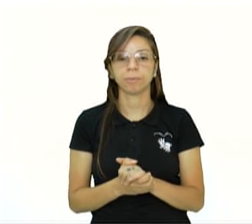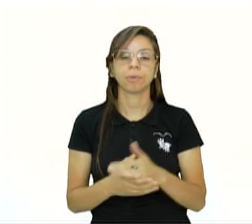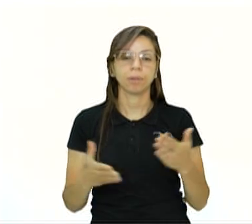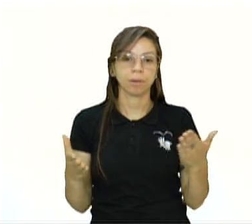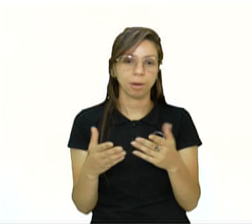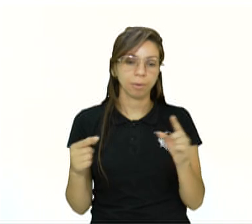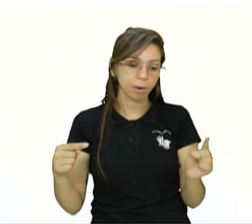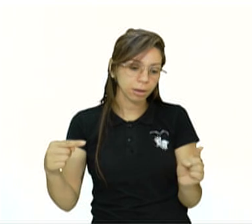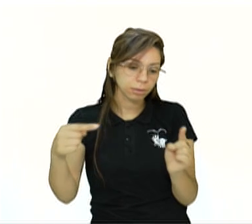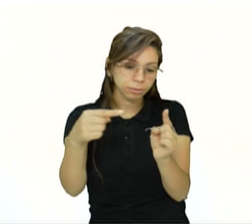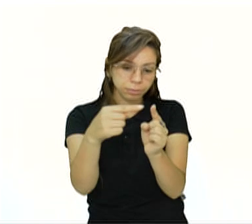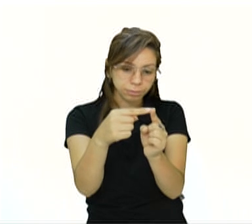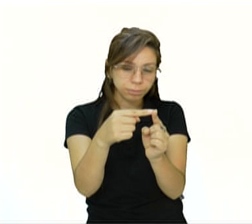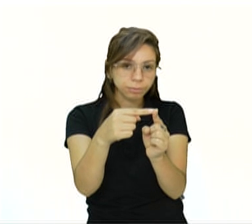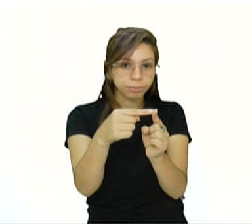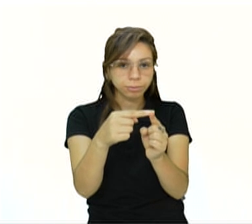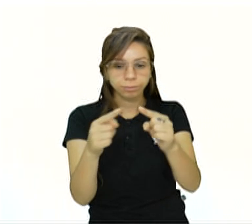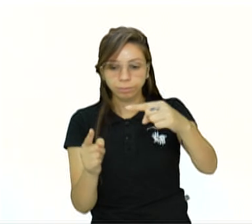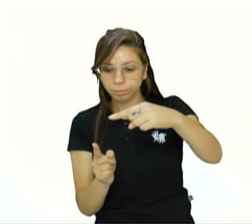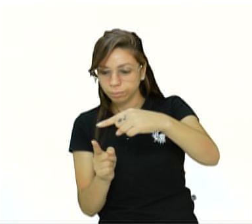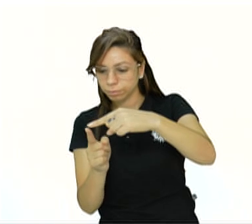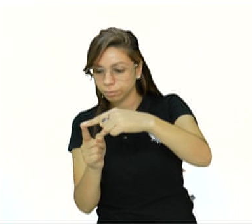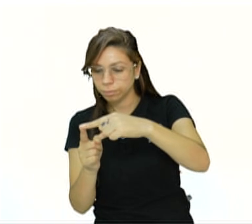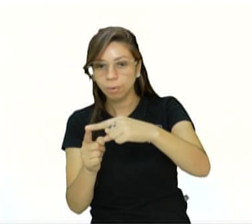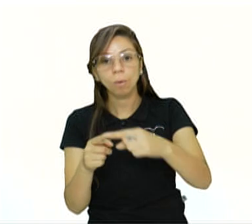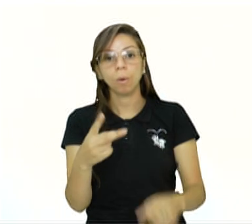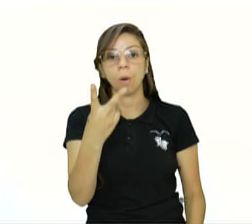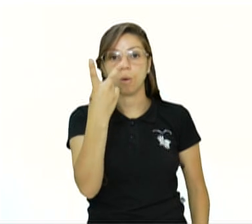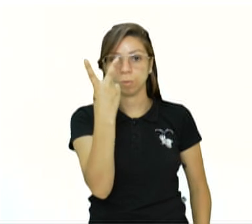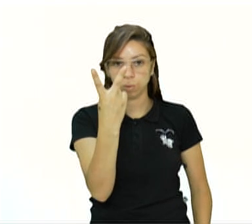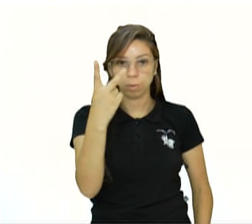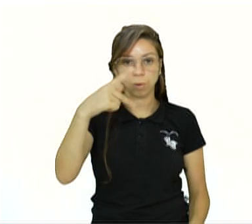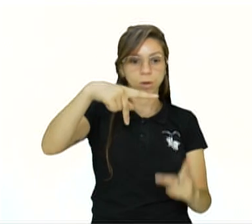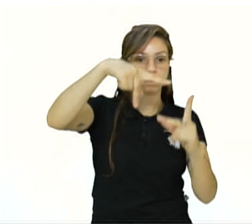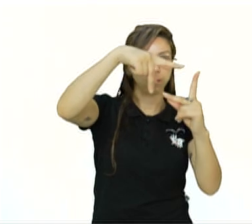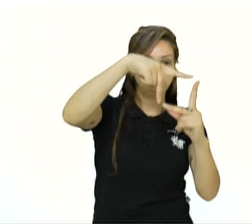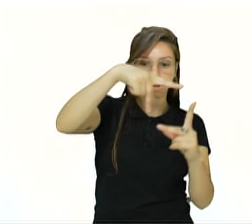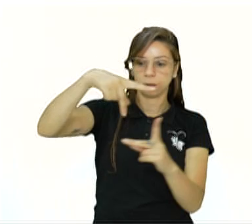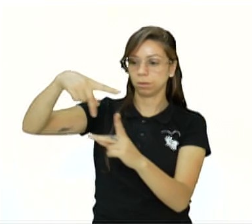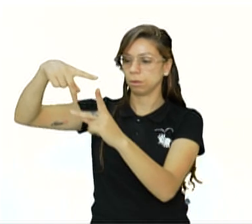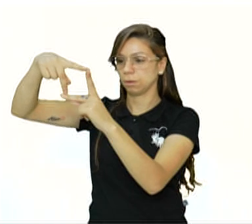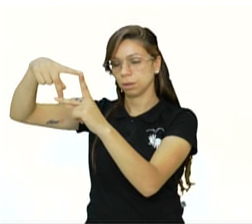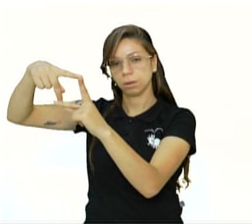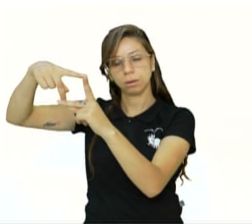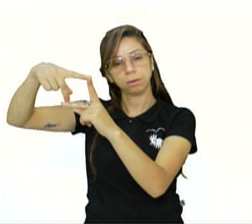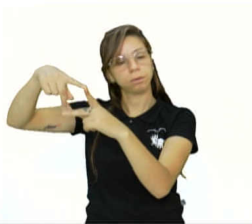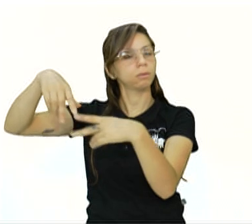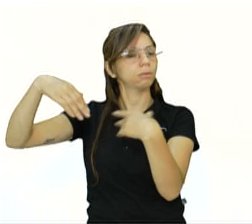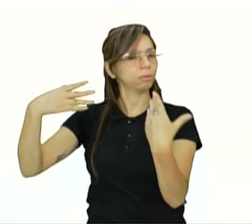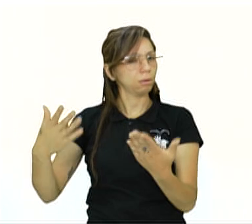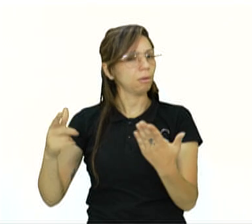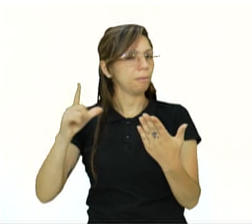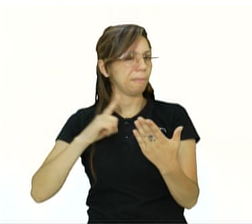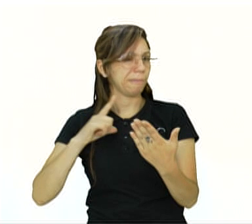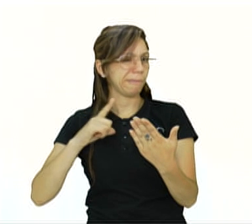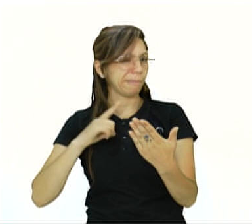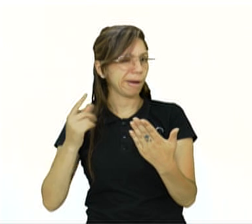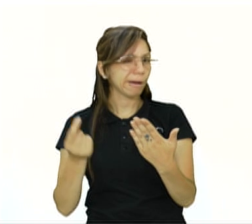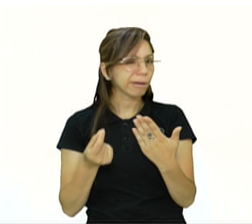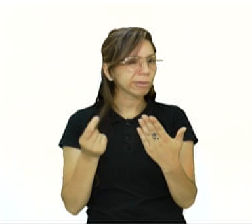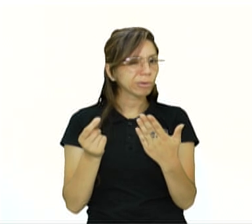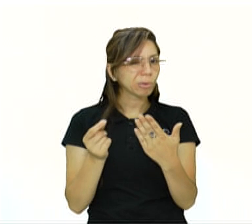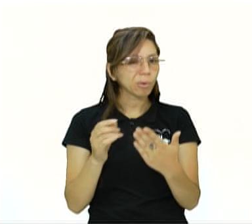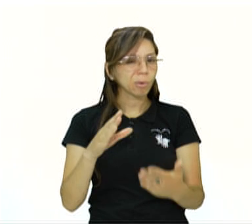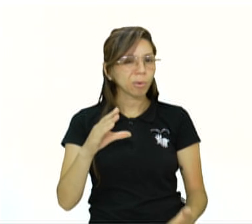palitinhos com as jujubas e construa 2 quadrados. Prof, o cubo tem 6 quadrados. Por que eu